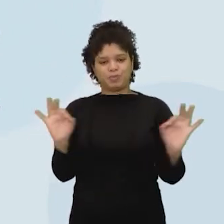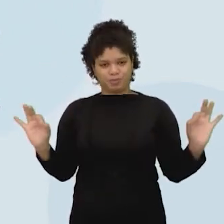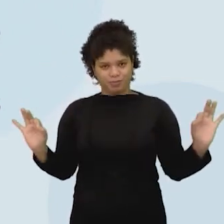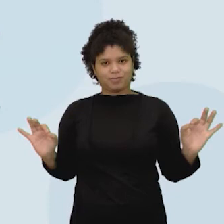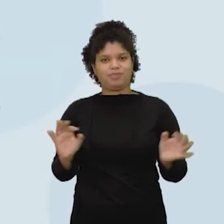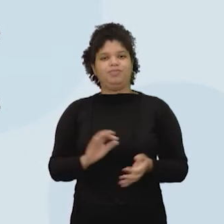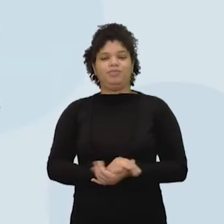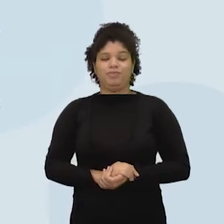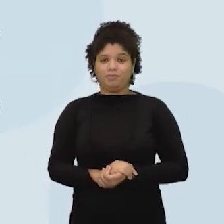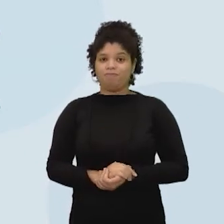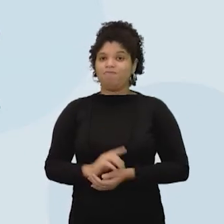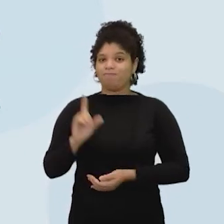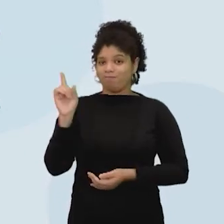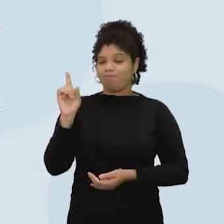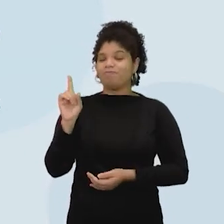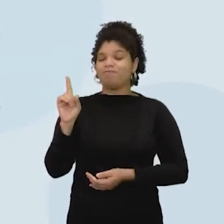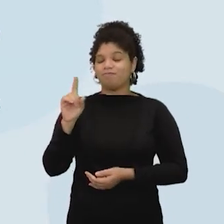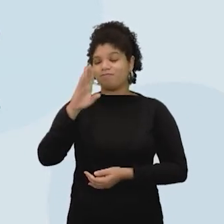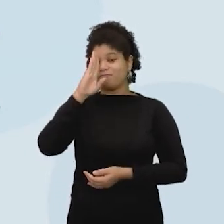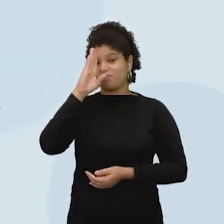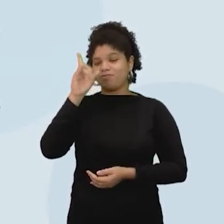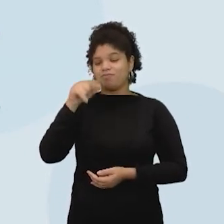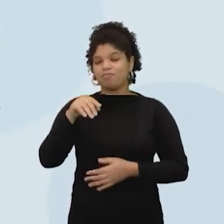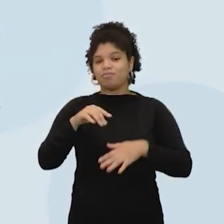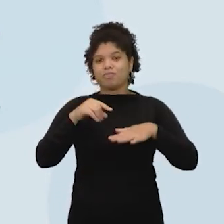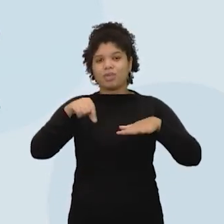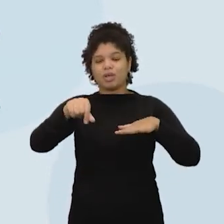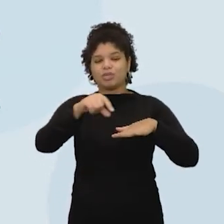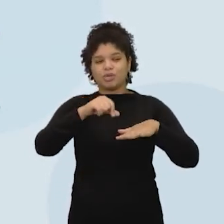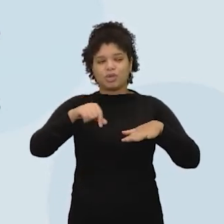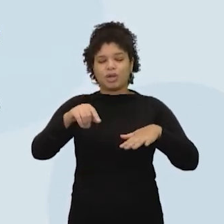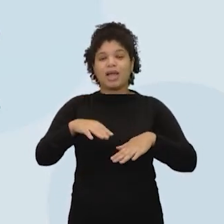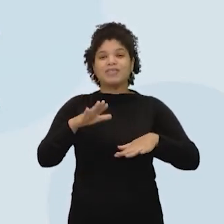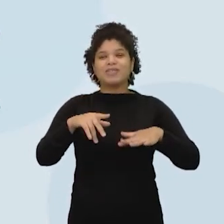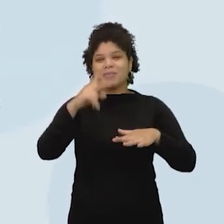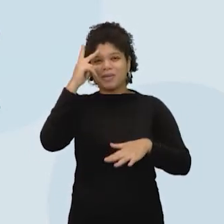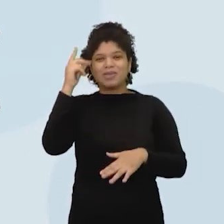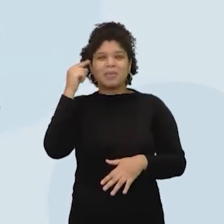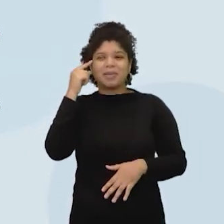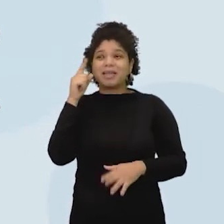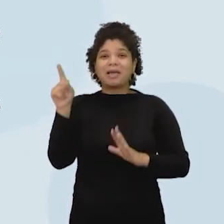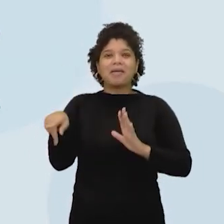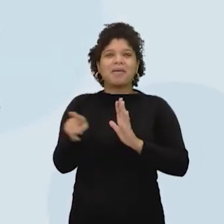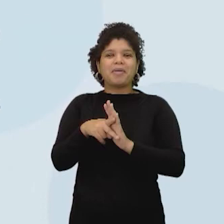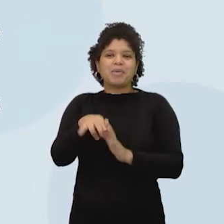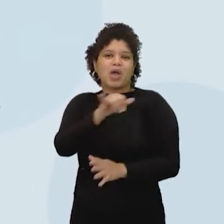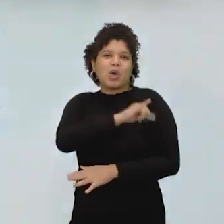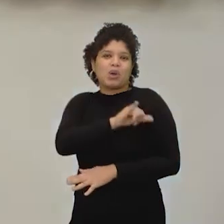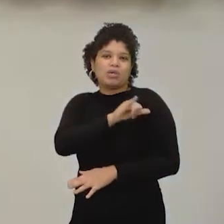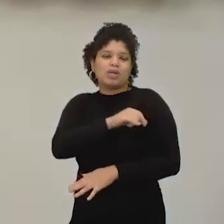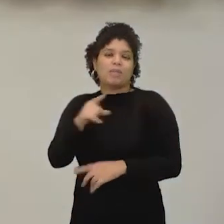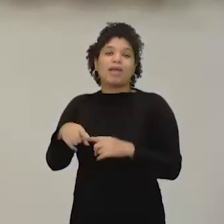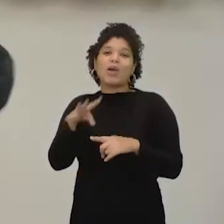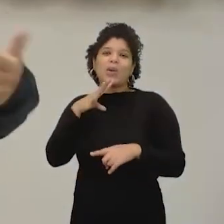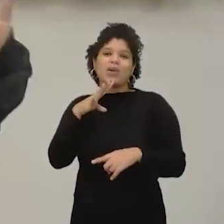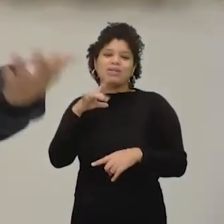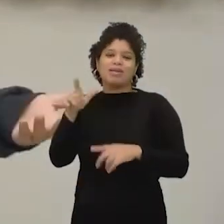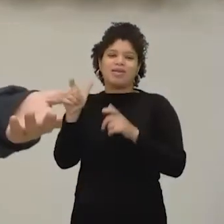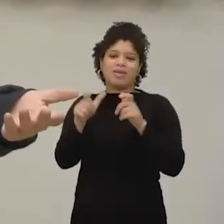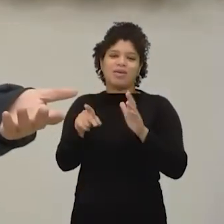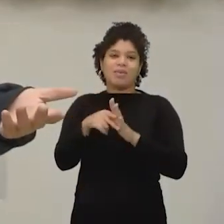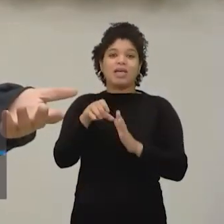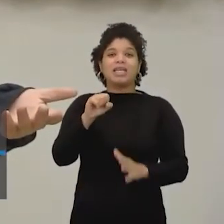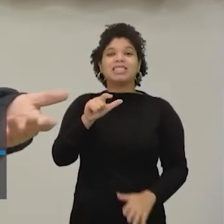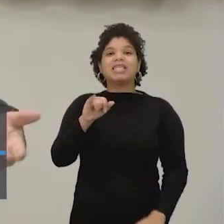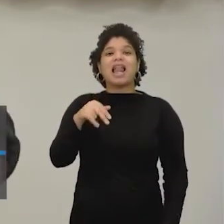Então, por isso que lá é o maior produtor de sal. E a gente sempre imagina que é ali no Rio, né? Que a gente conhece as salinas do Rio, mas esquece